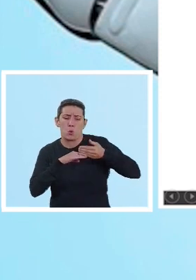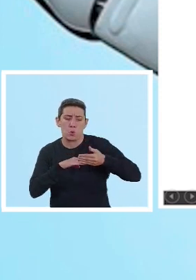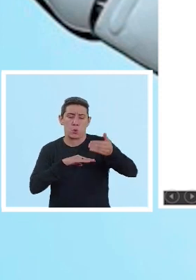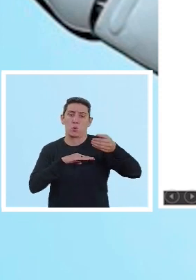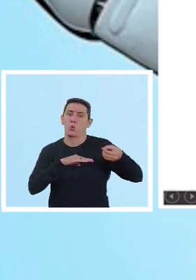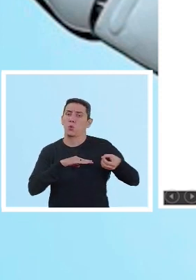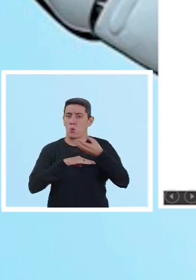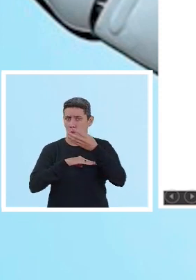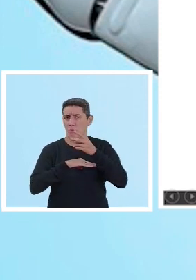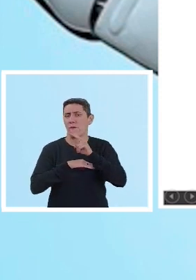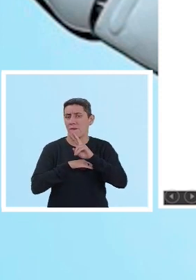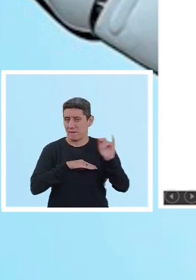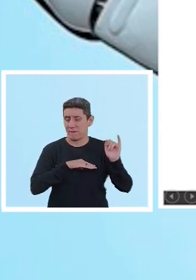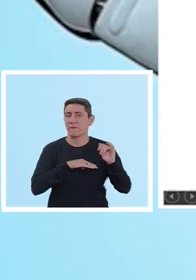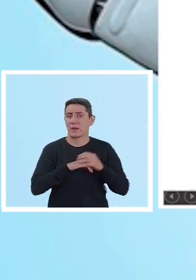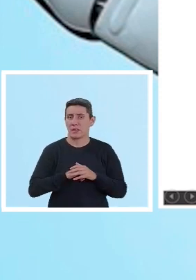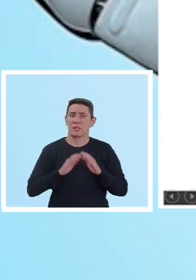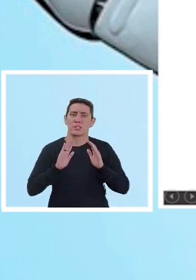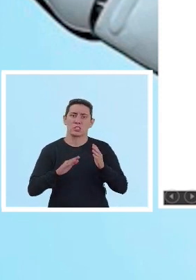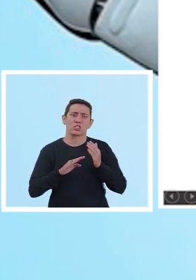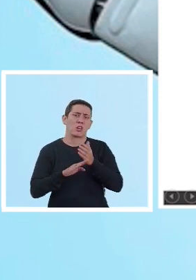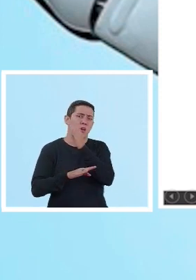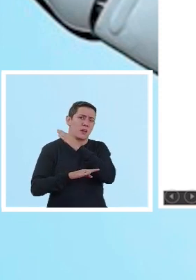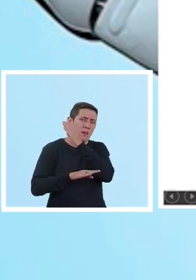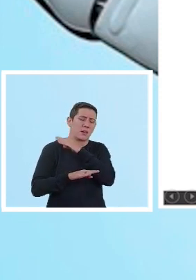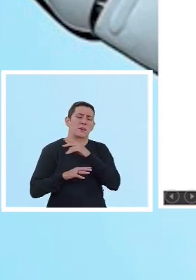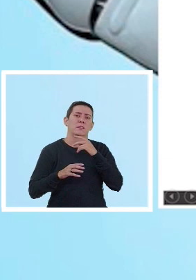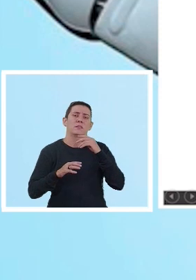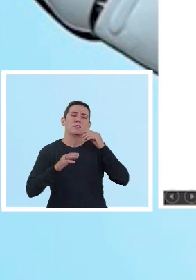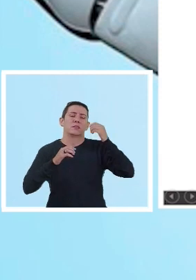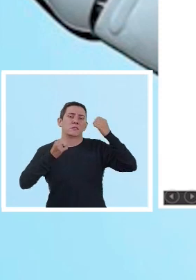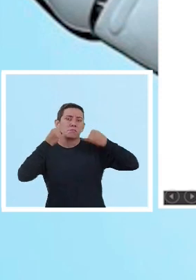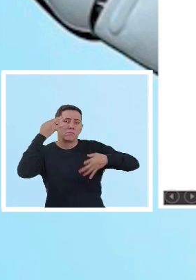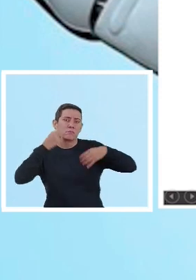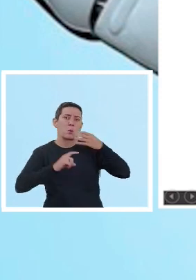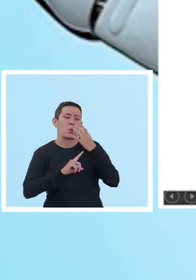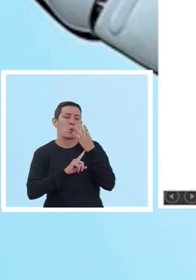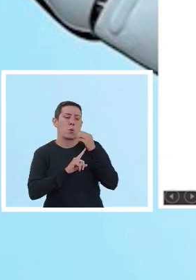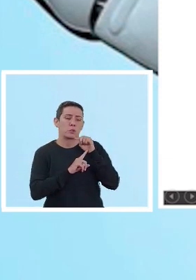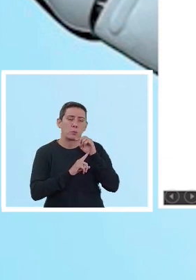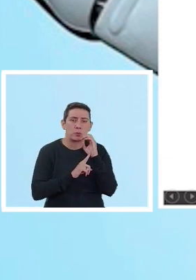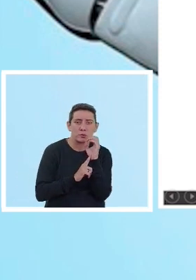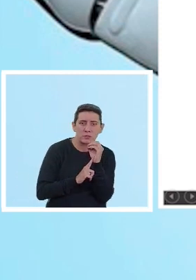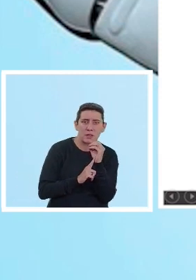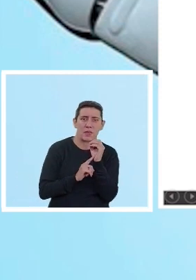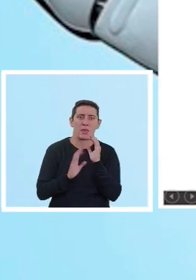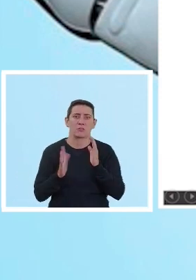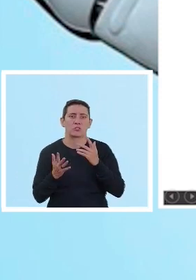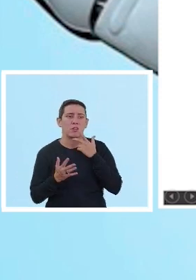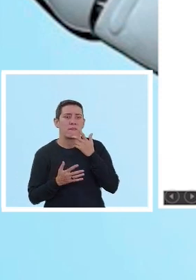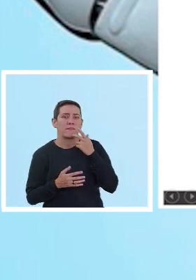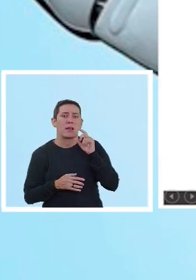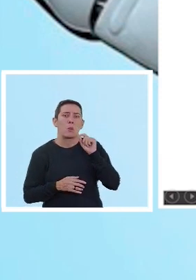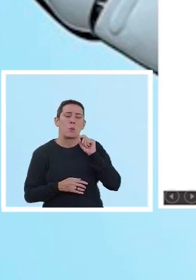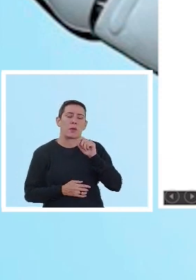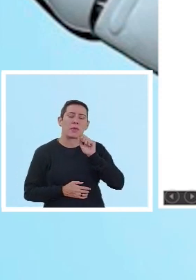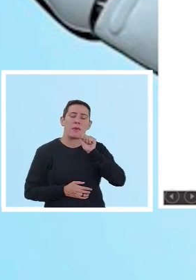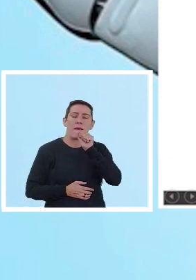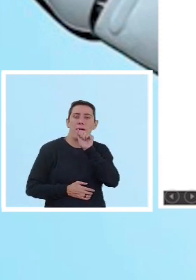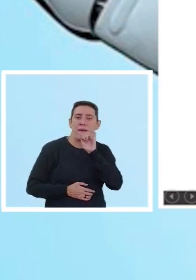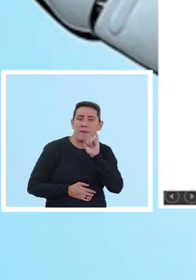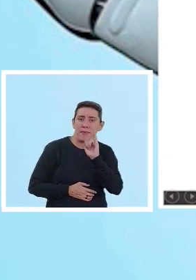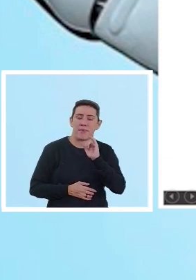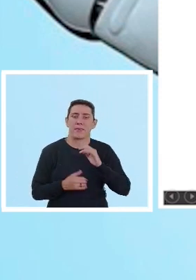fala aí a um certo tempo de indústria 4.0 a gente fala de internet das coisas a